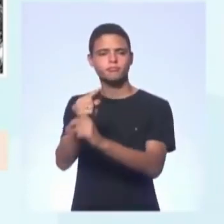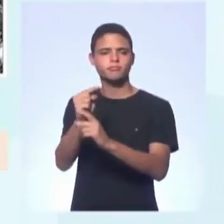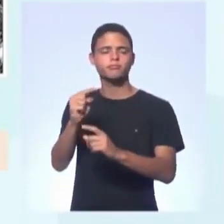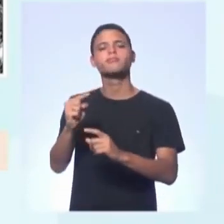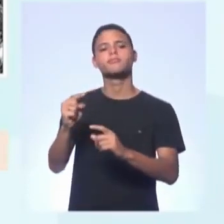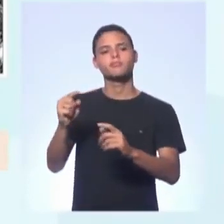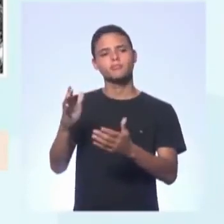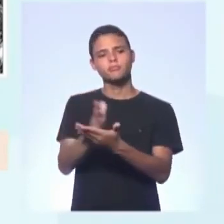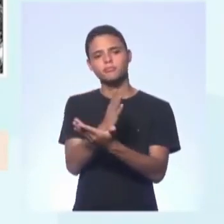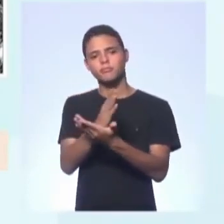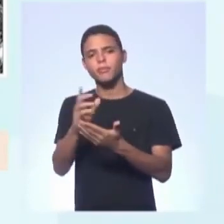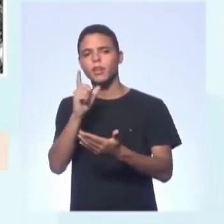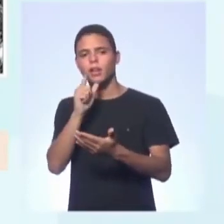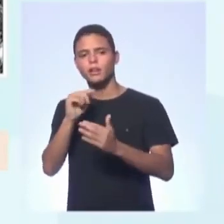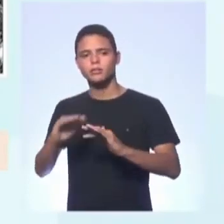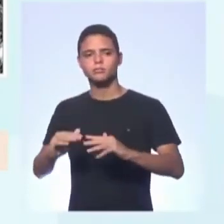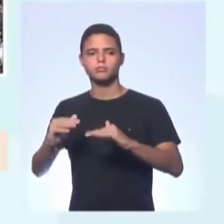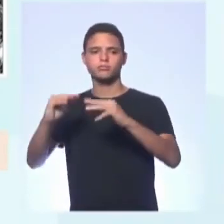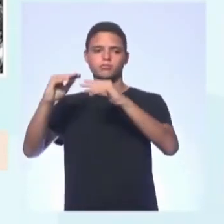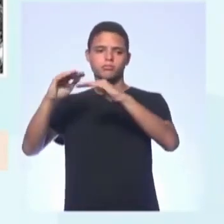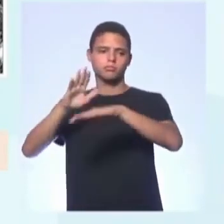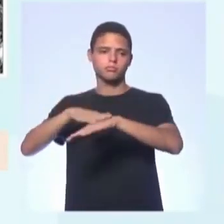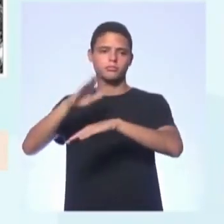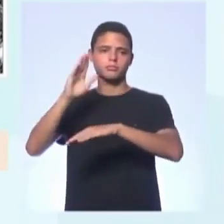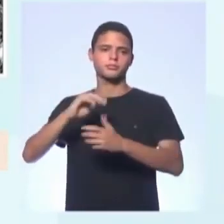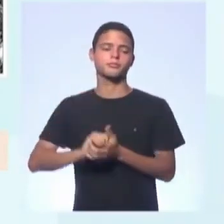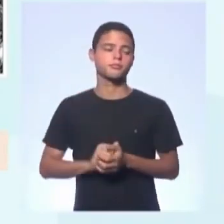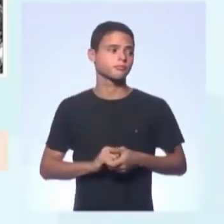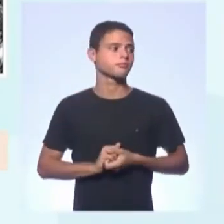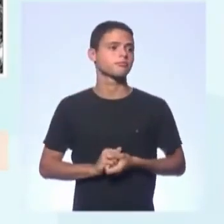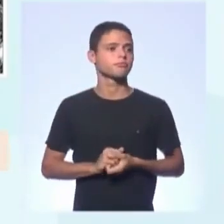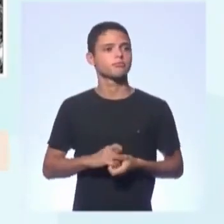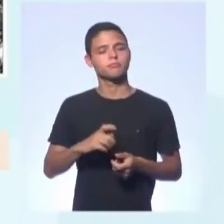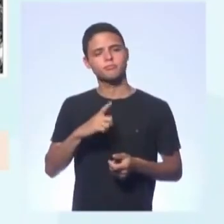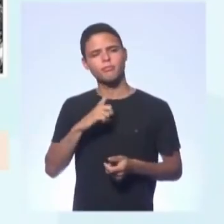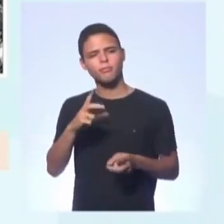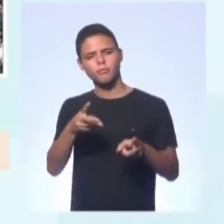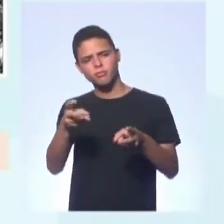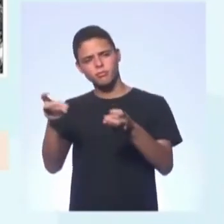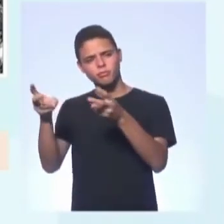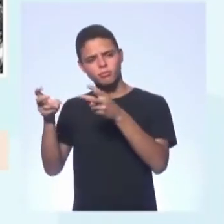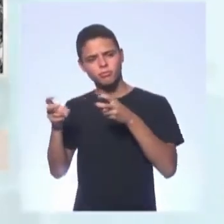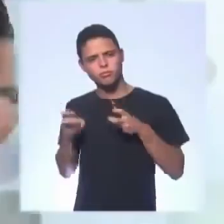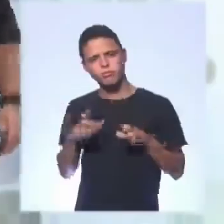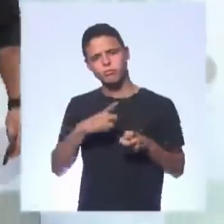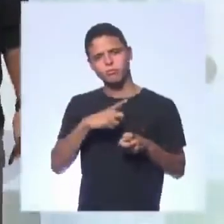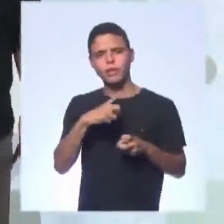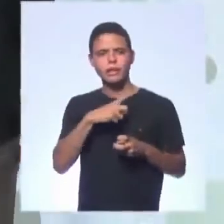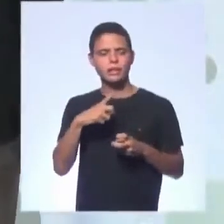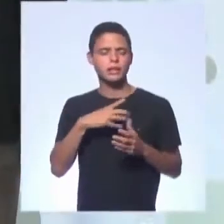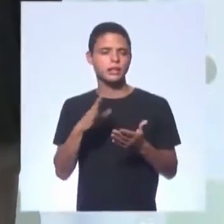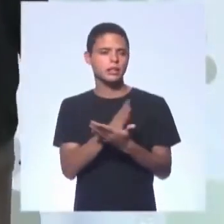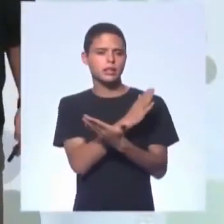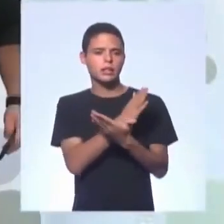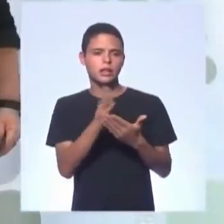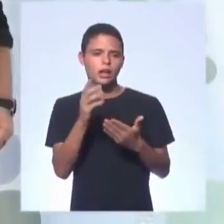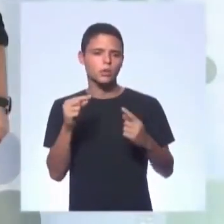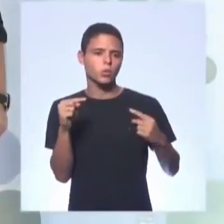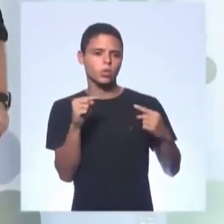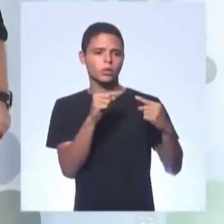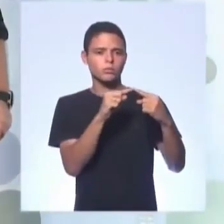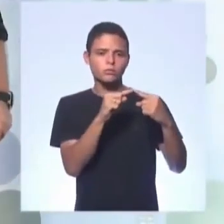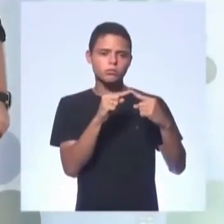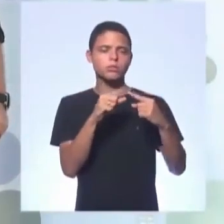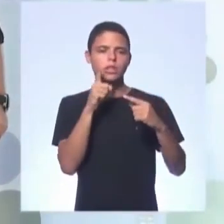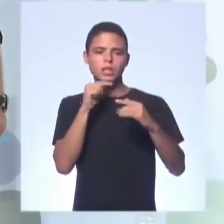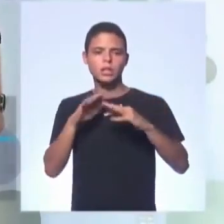que alagam mais, né? Então a gente vai observar o quê? Que os pontos de inundação são bem próximos dos rios. Por quê?